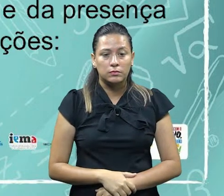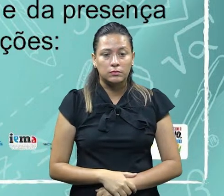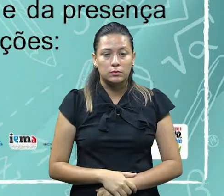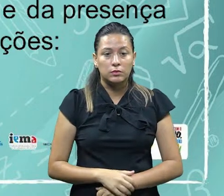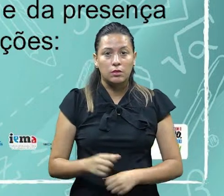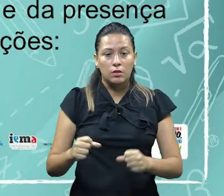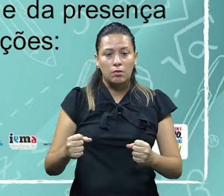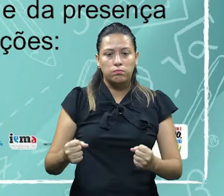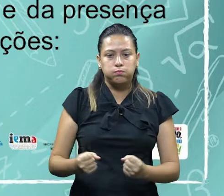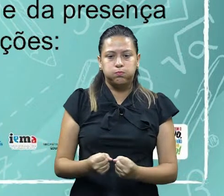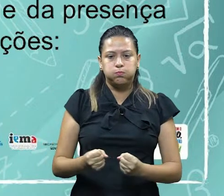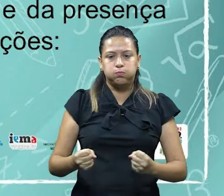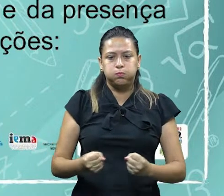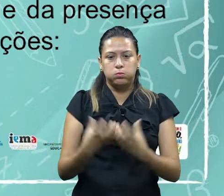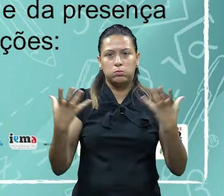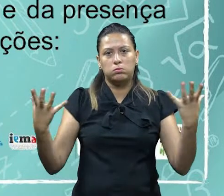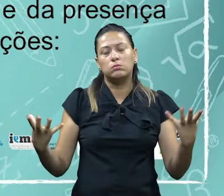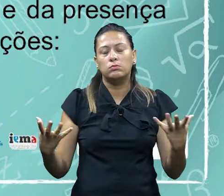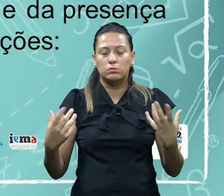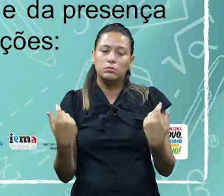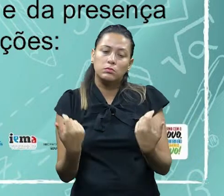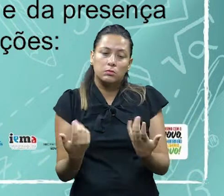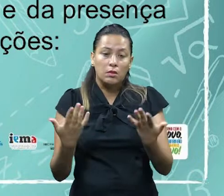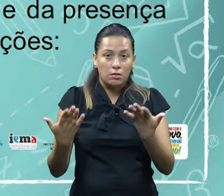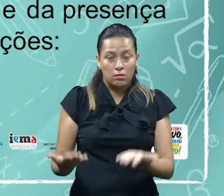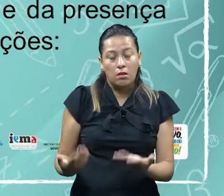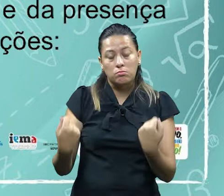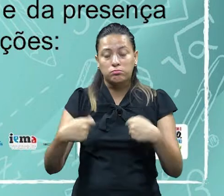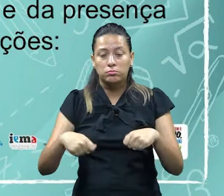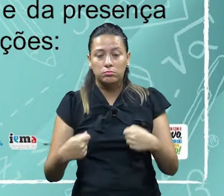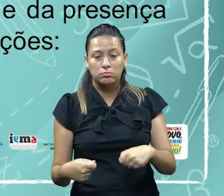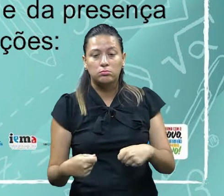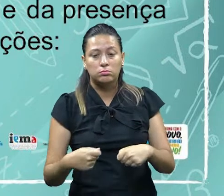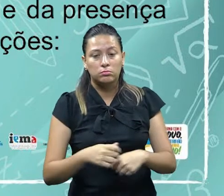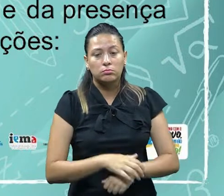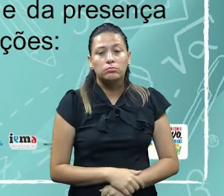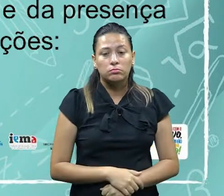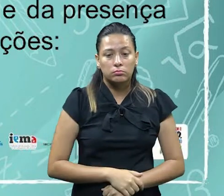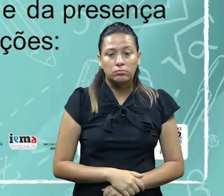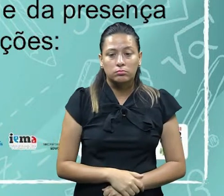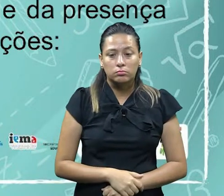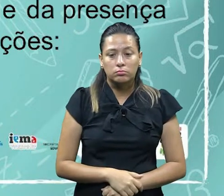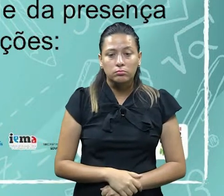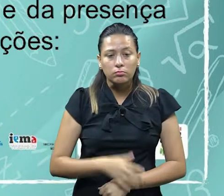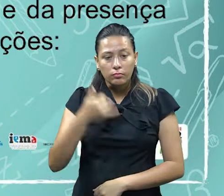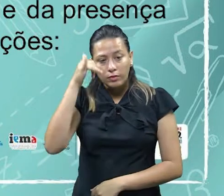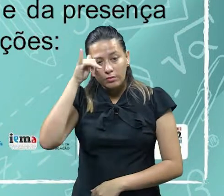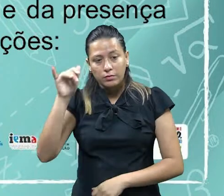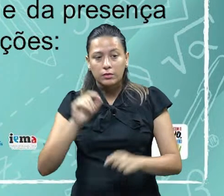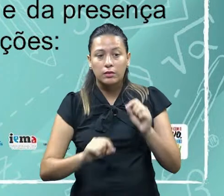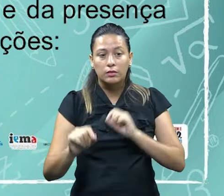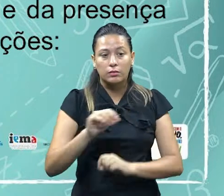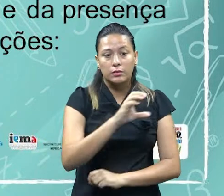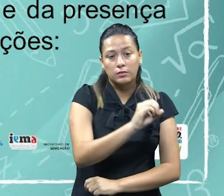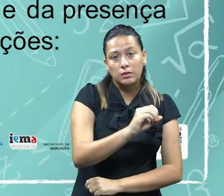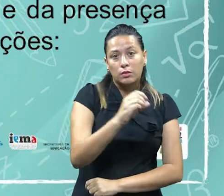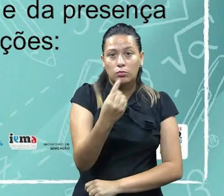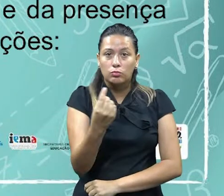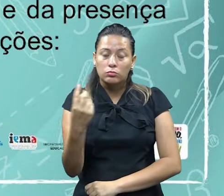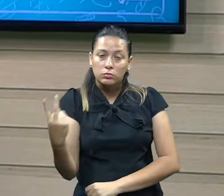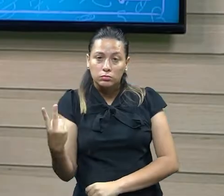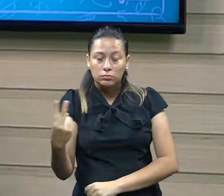atmosfera explosiva é tal que exige precauções, e elas são divididas em zona 0, zona 1 e zona